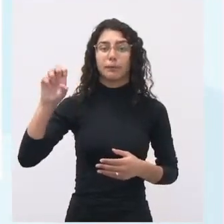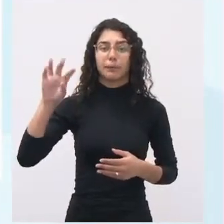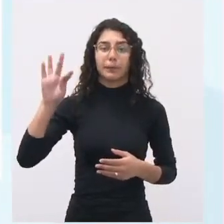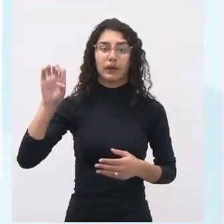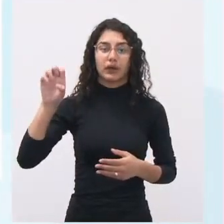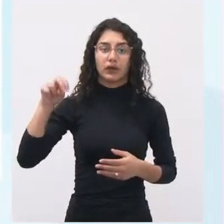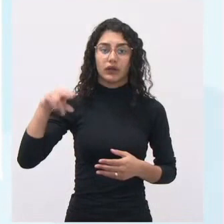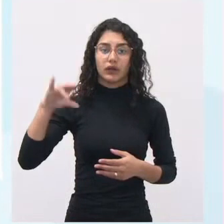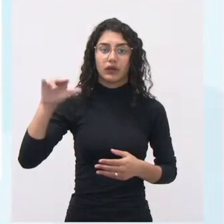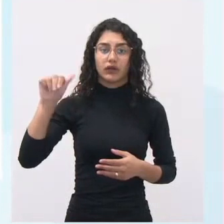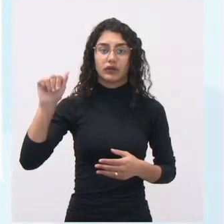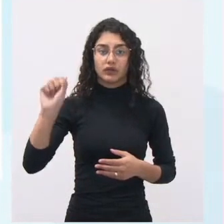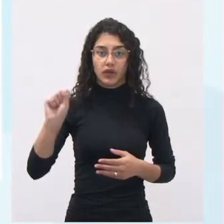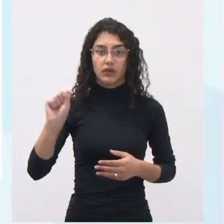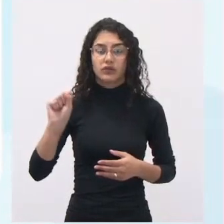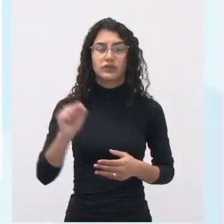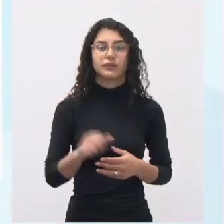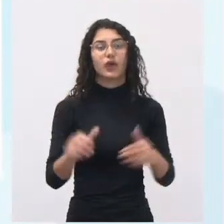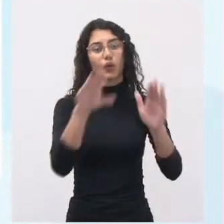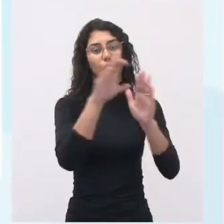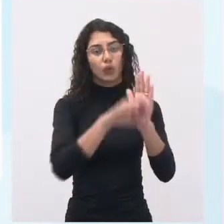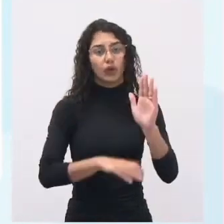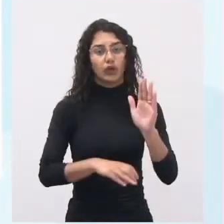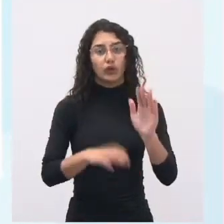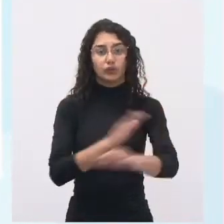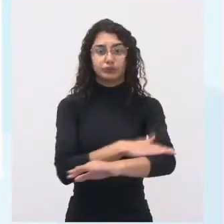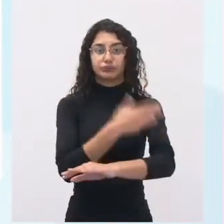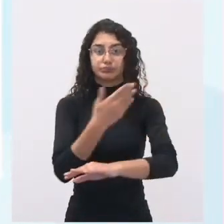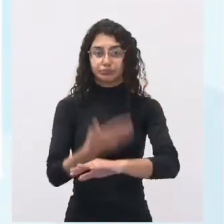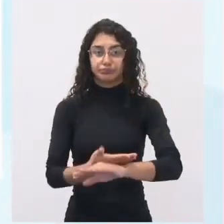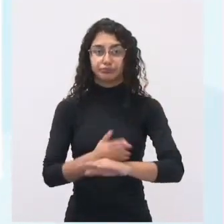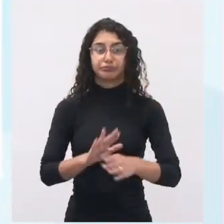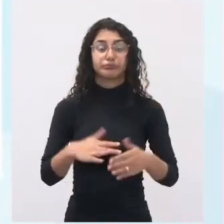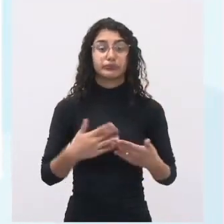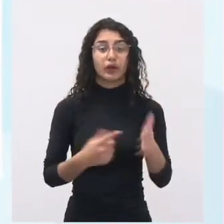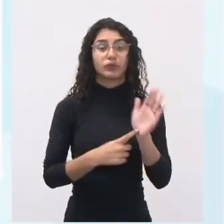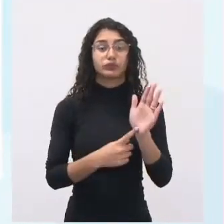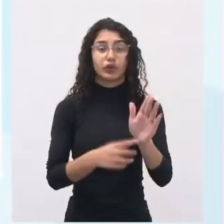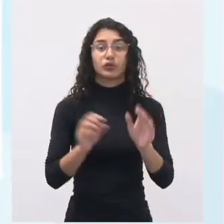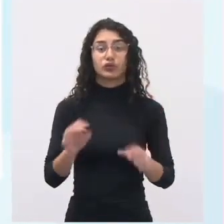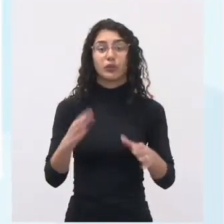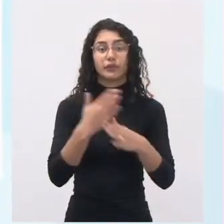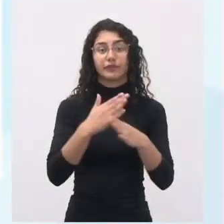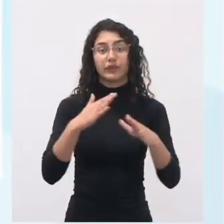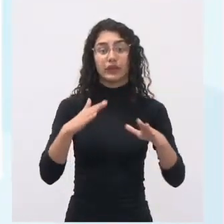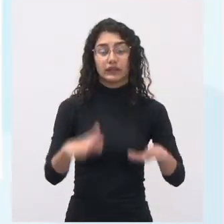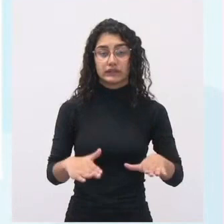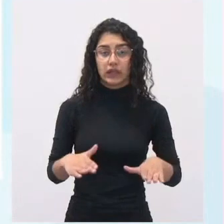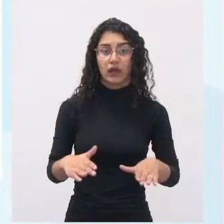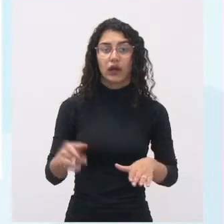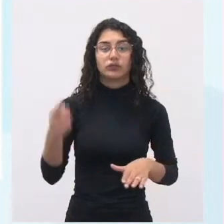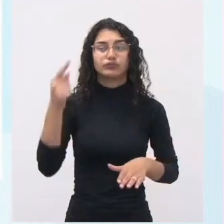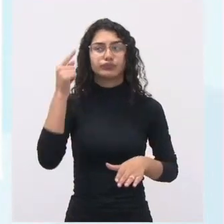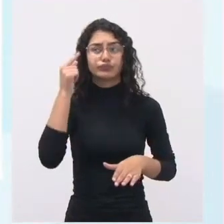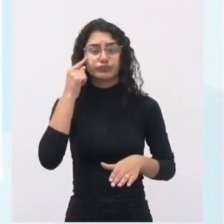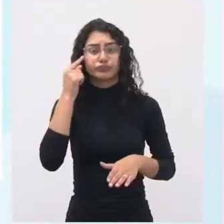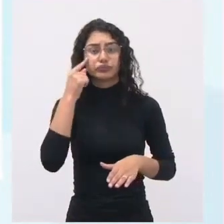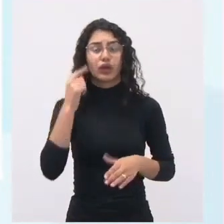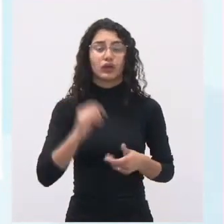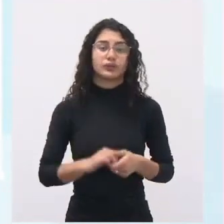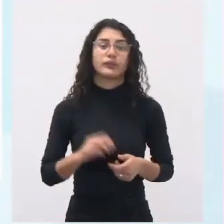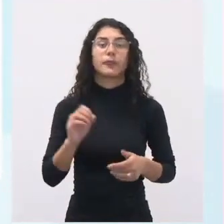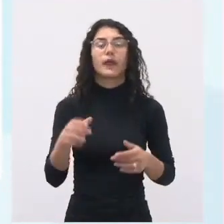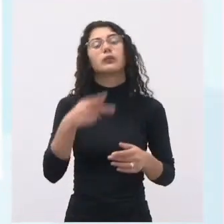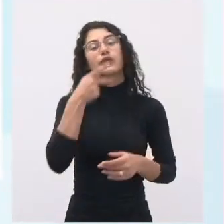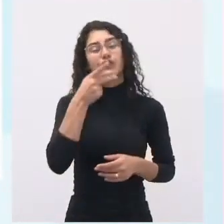educação integral. Então, a gente trouxe esse esqueminha só para finalizar e fechar a nossa ideia aqui, dessa parte que nós